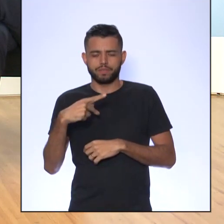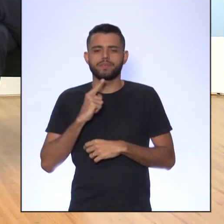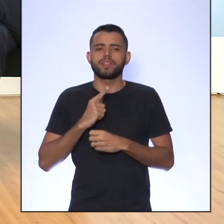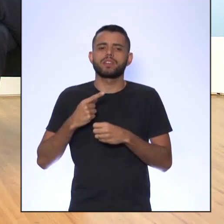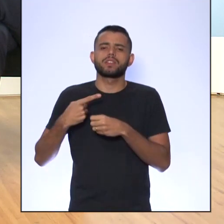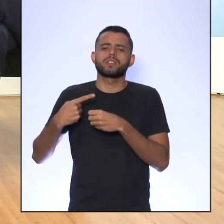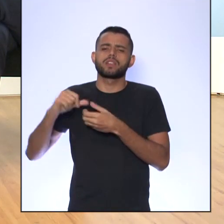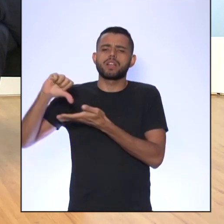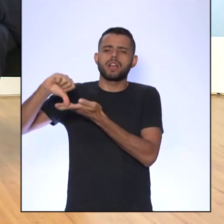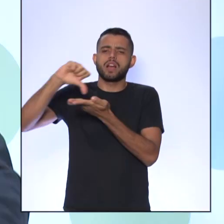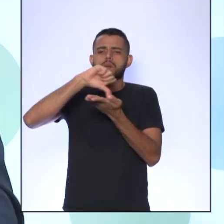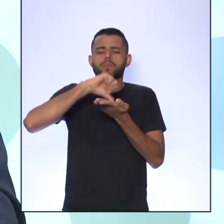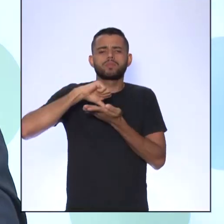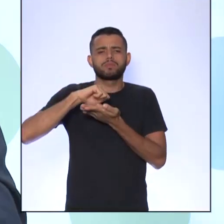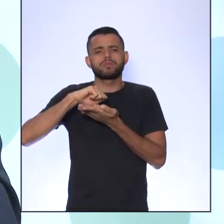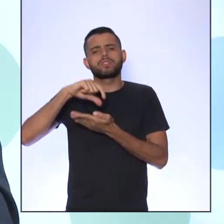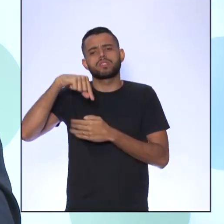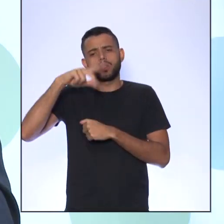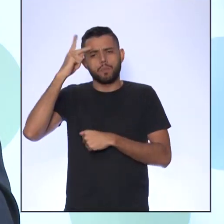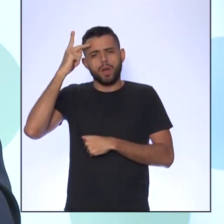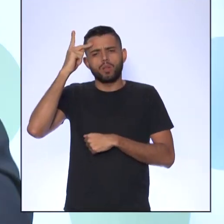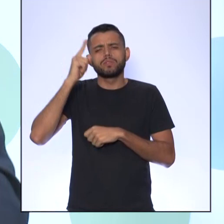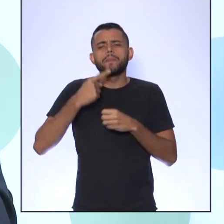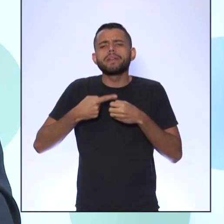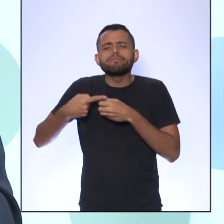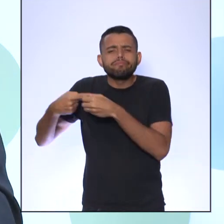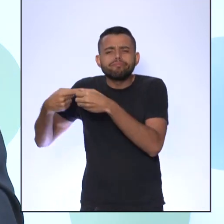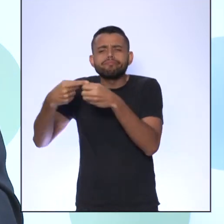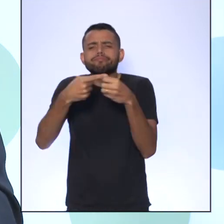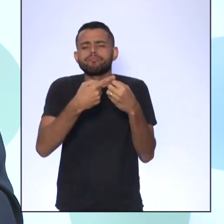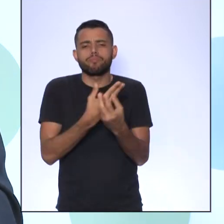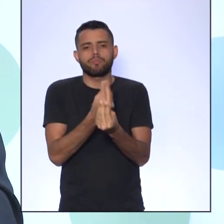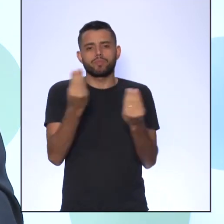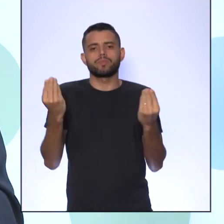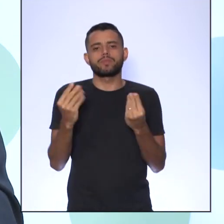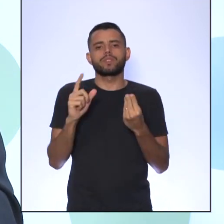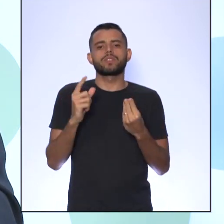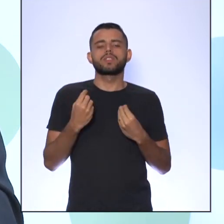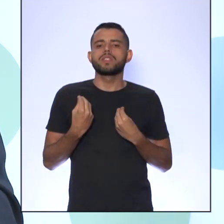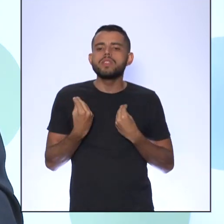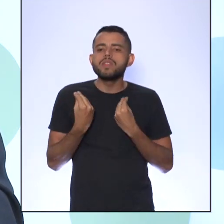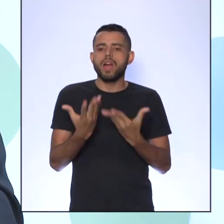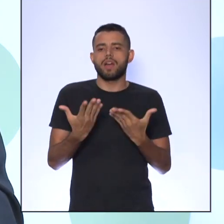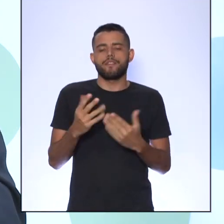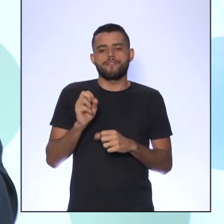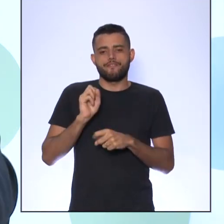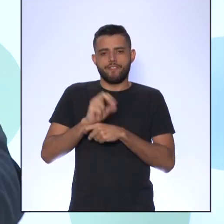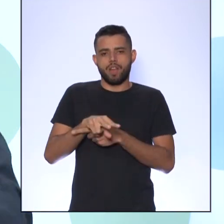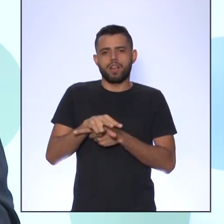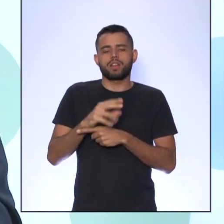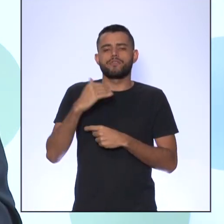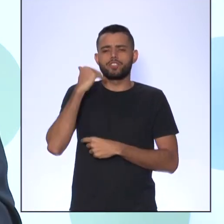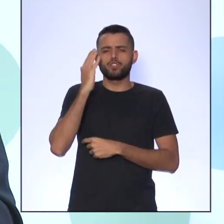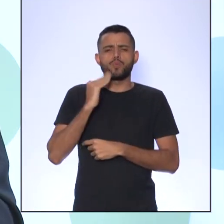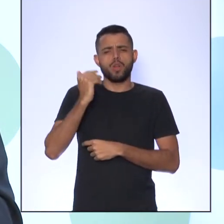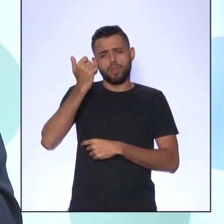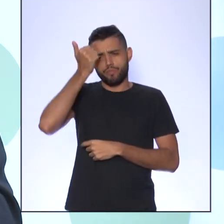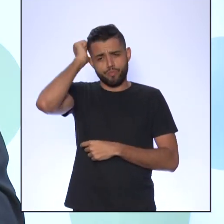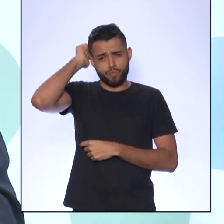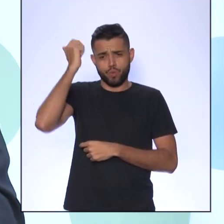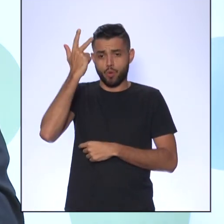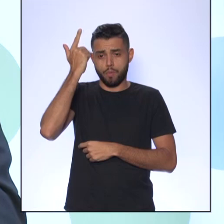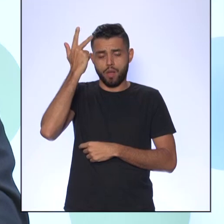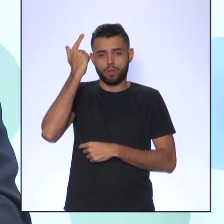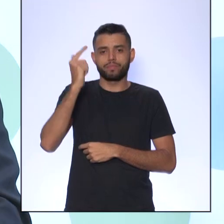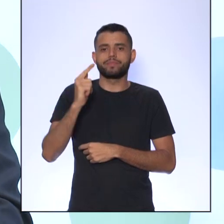capital e em diversas cidades de todo o interior paulista, ela disponibiliza suas vagas por meio do vestibular tradicional, organizado